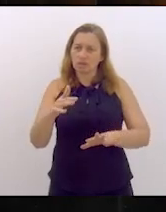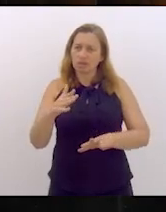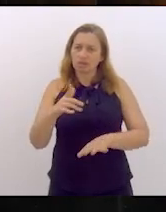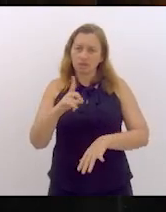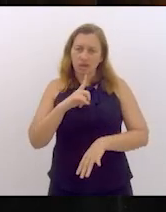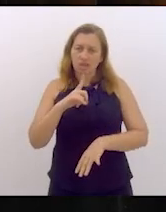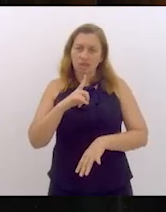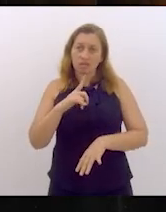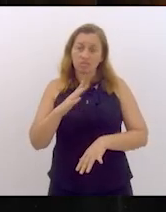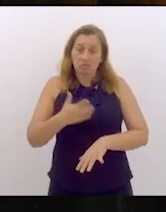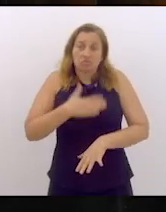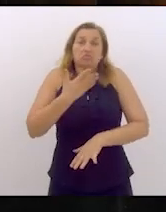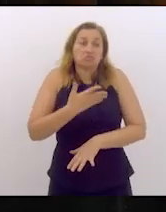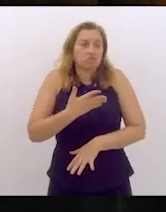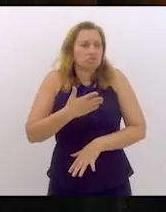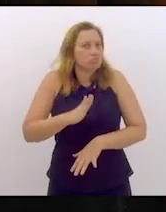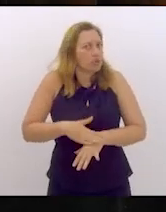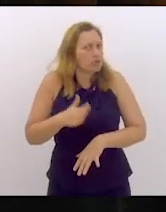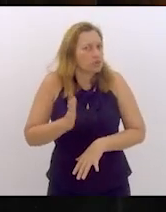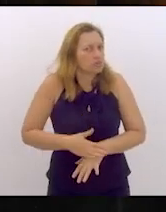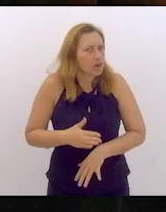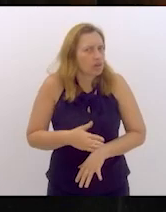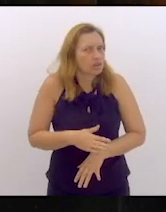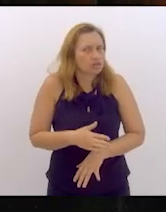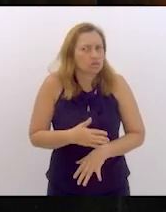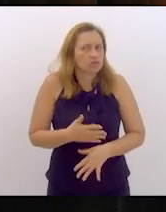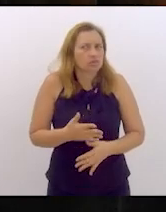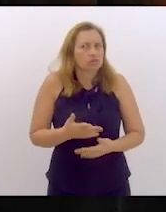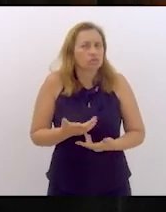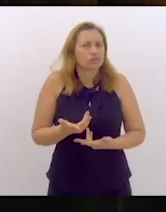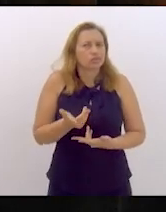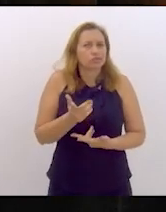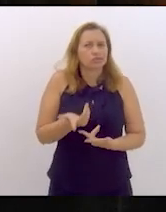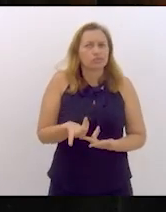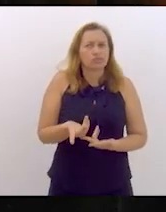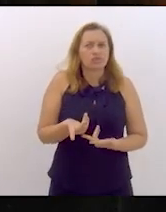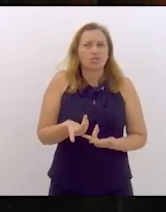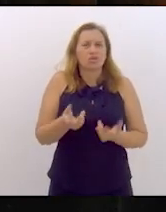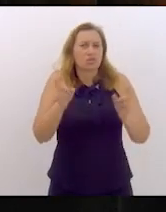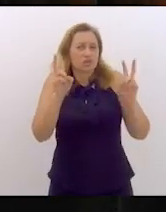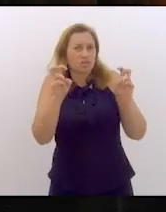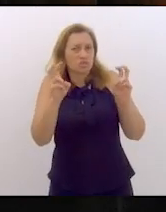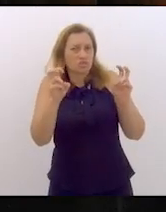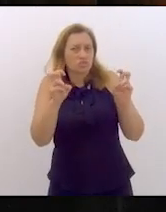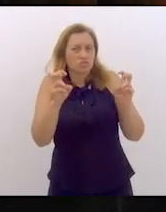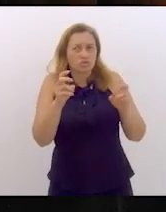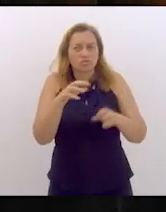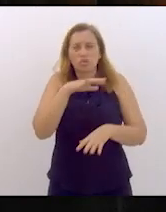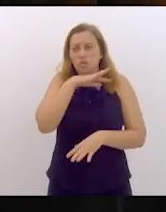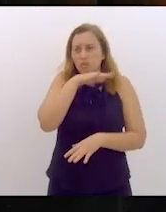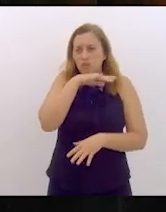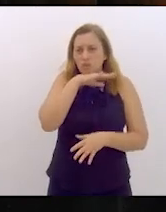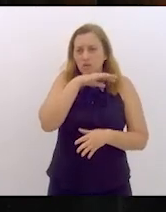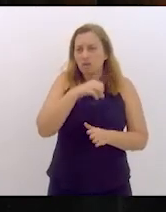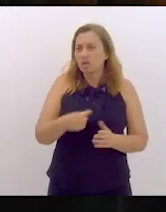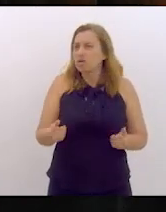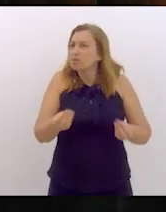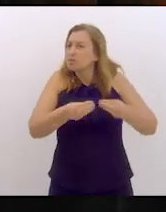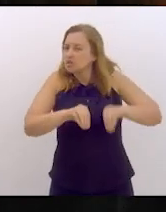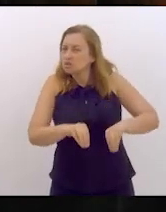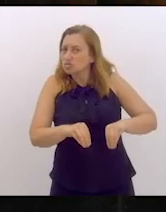surpreendidos cada vez mais com fatos estruxo luz ferindo o estado